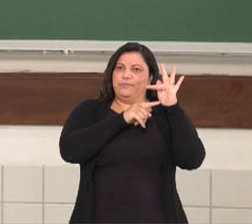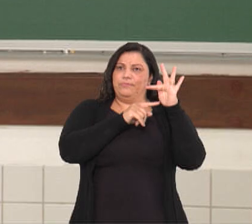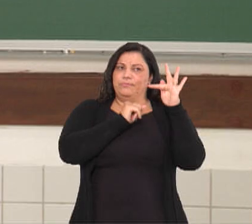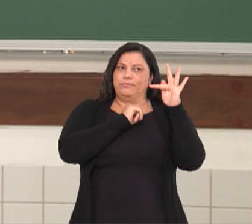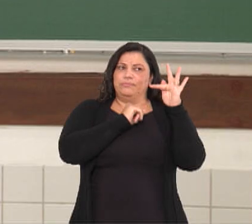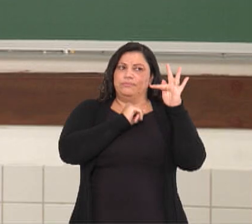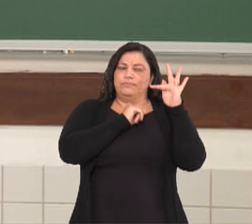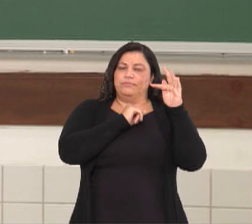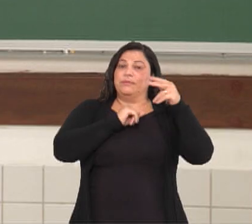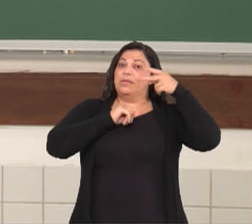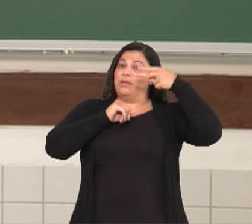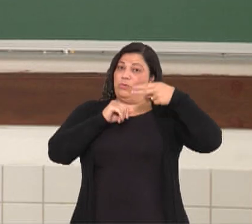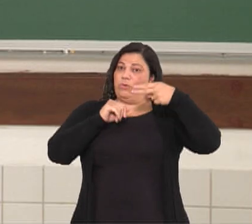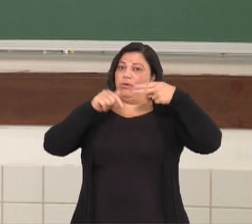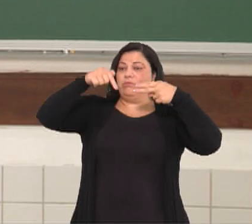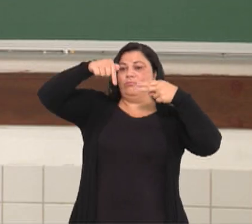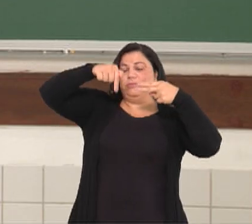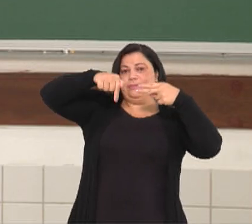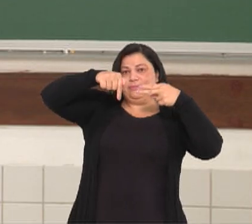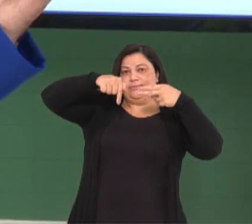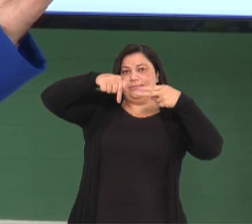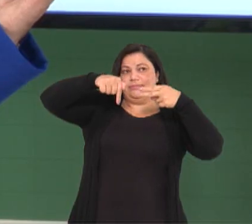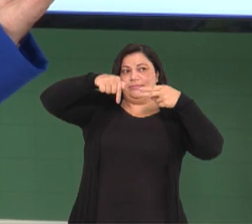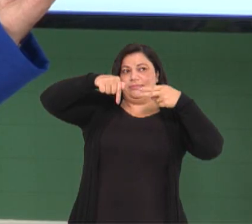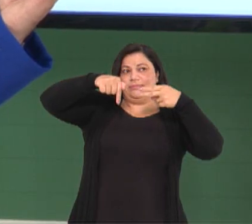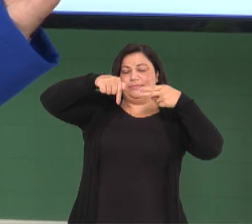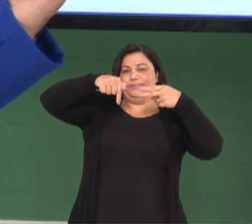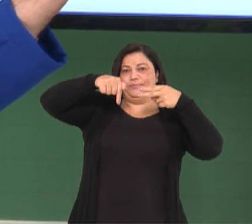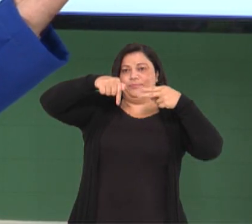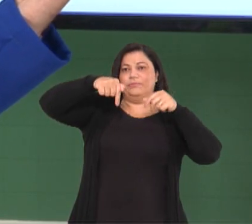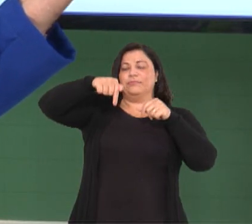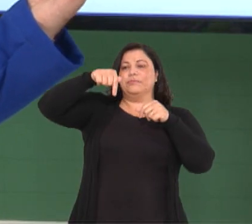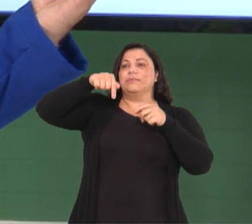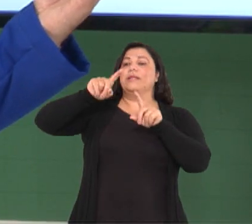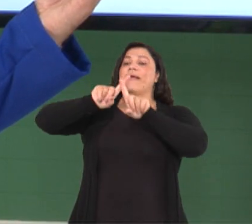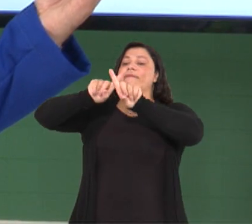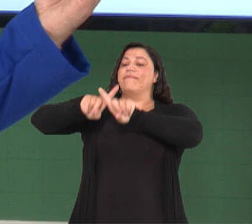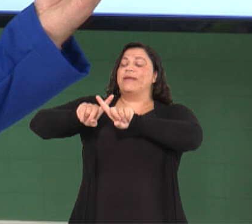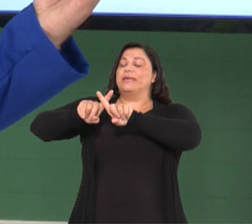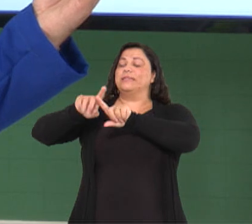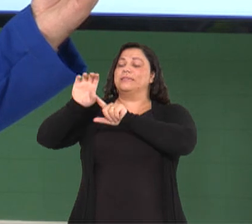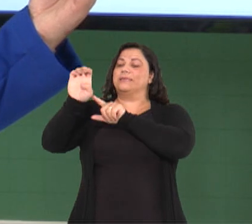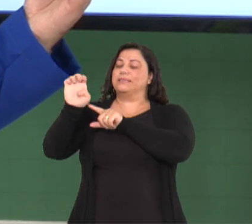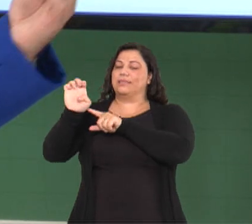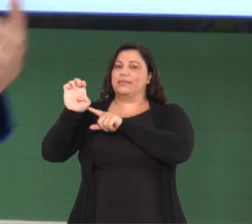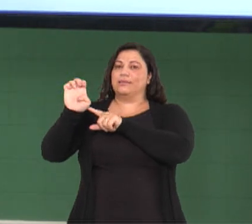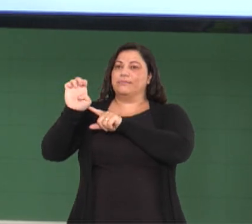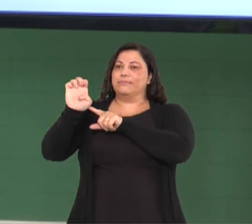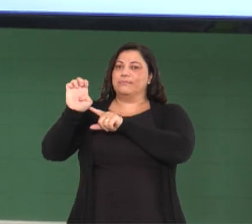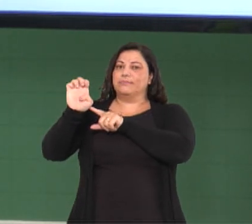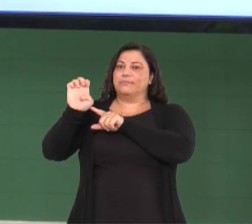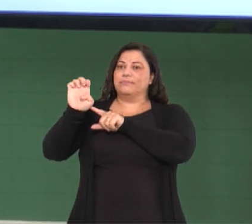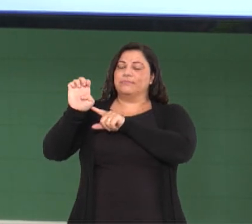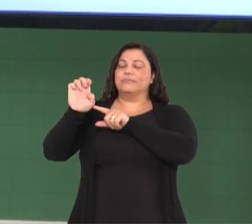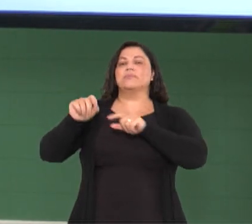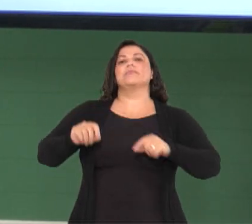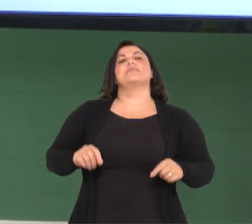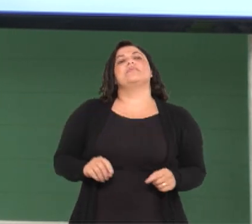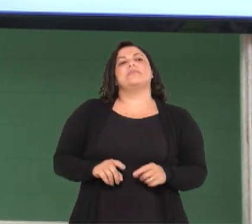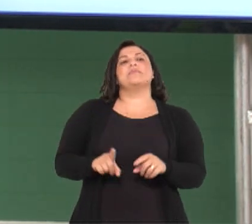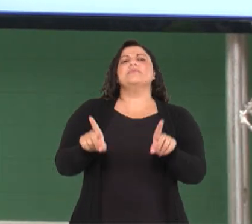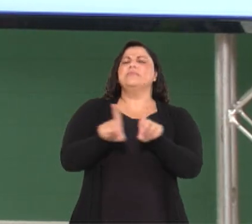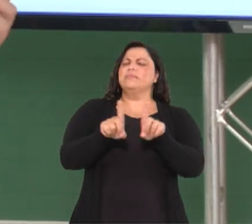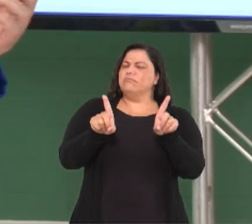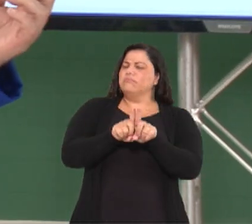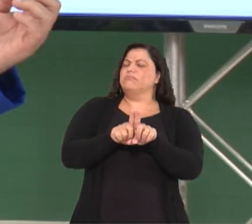Força igual carga vezes campo elétrico e também pode